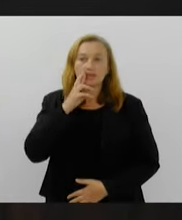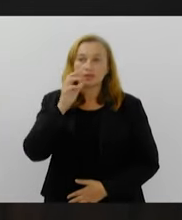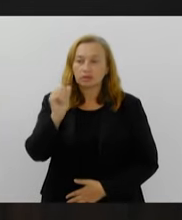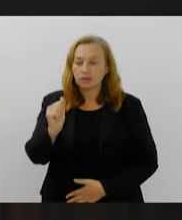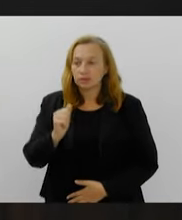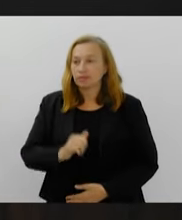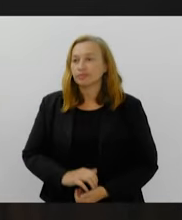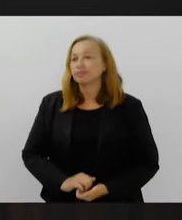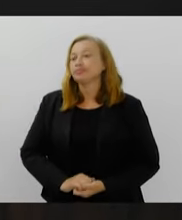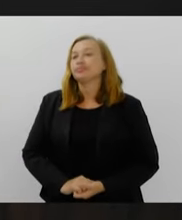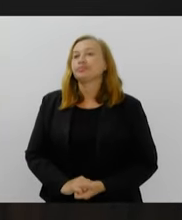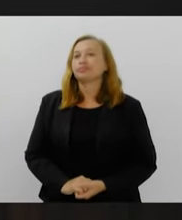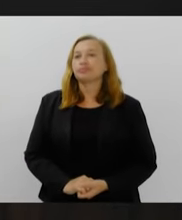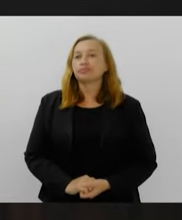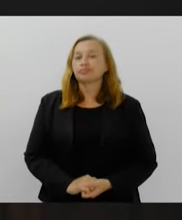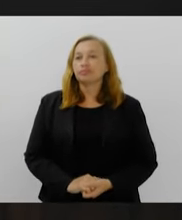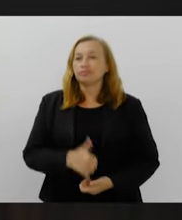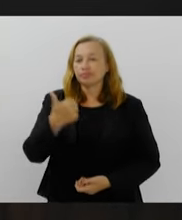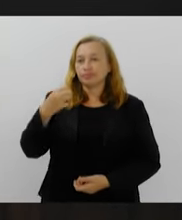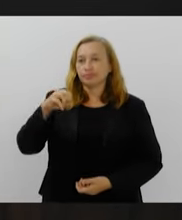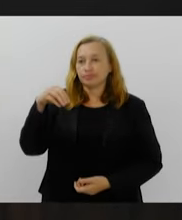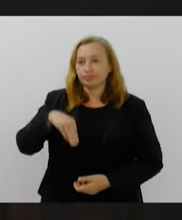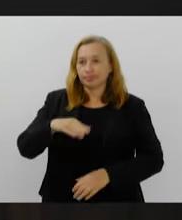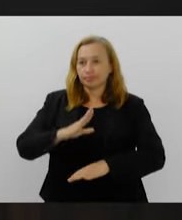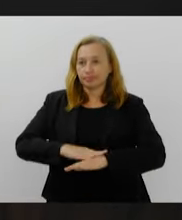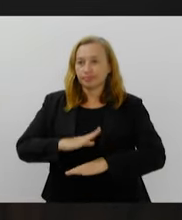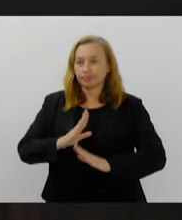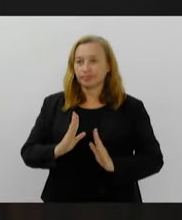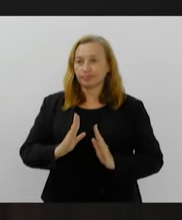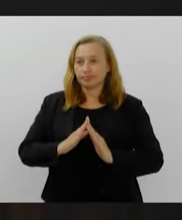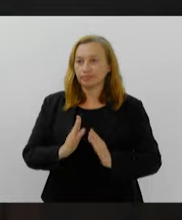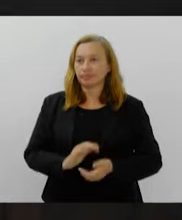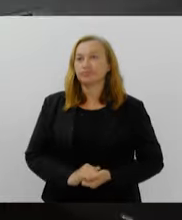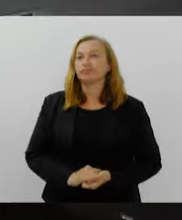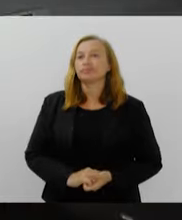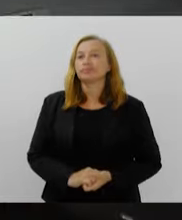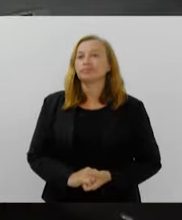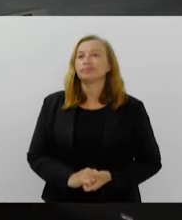Rodrigo Amorim vossa excelência dispõe de 10 minutos no tempo